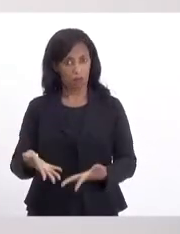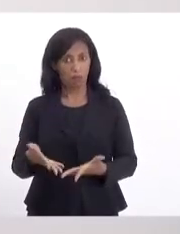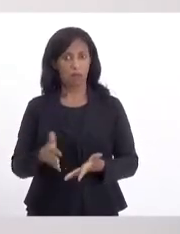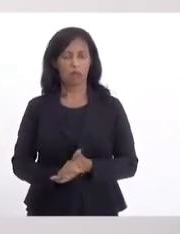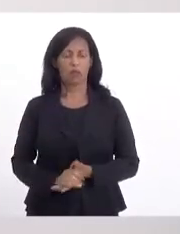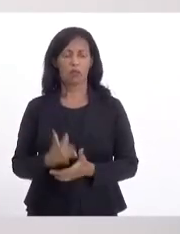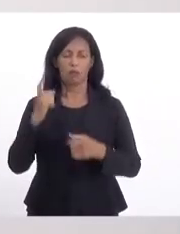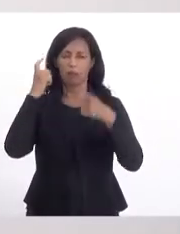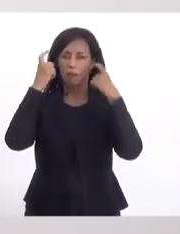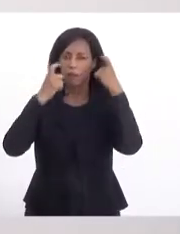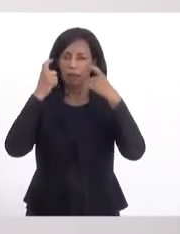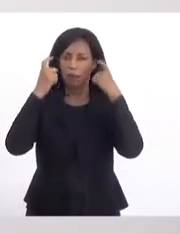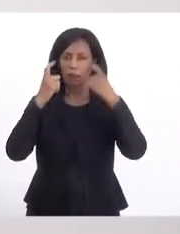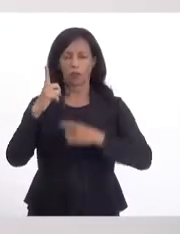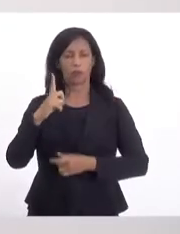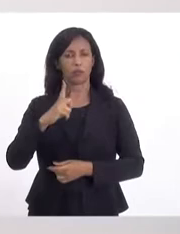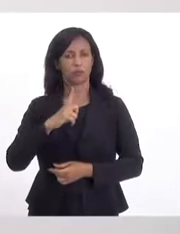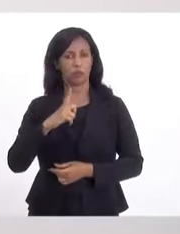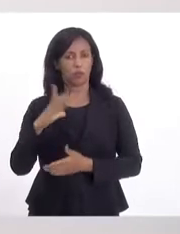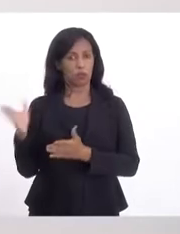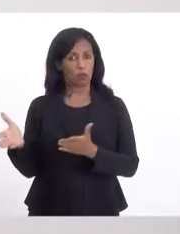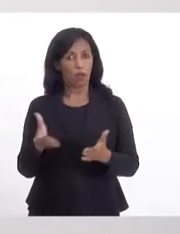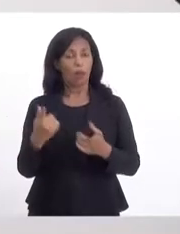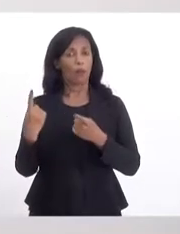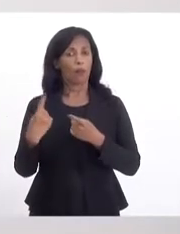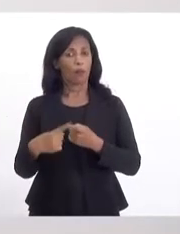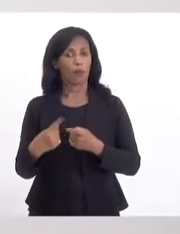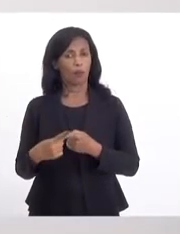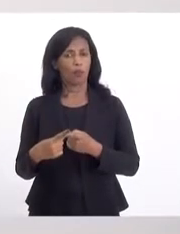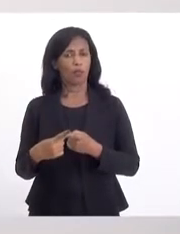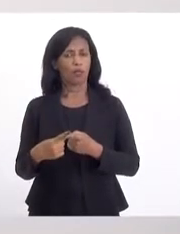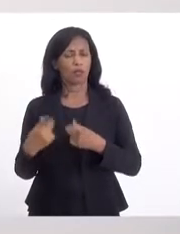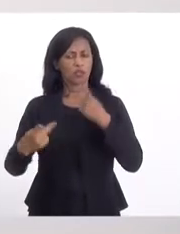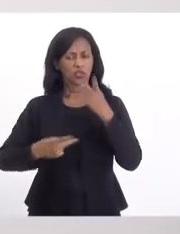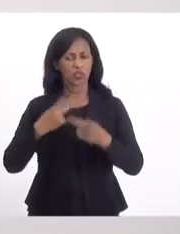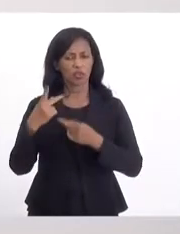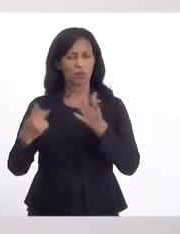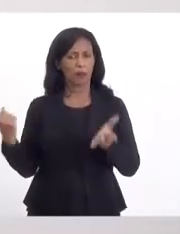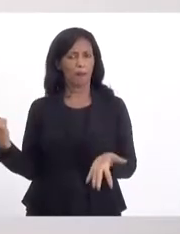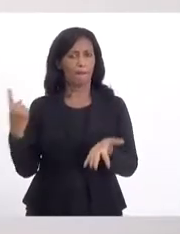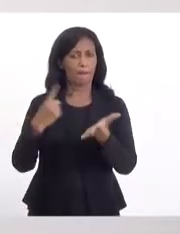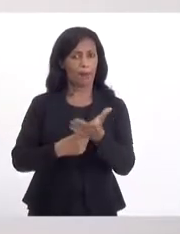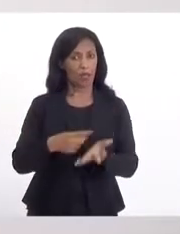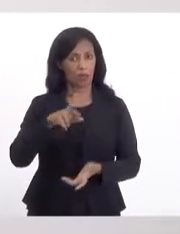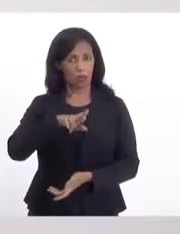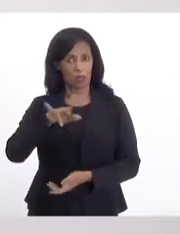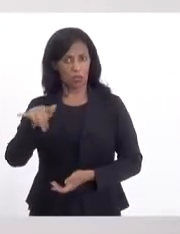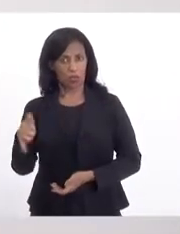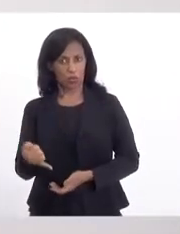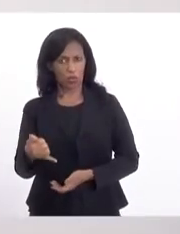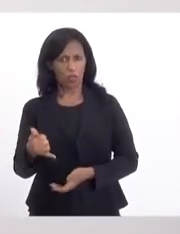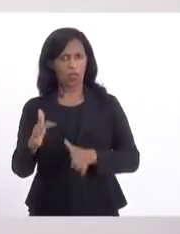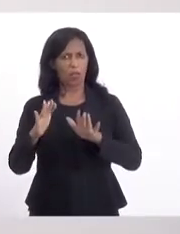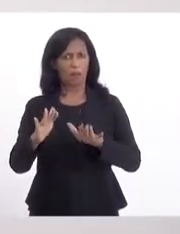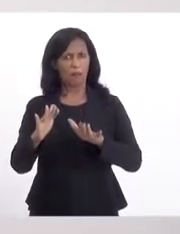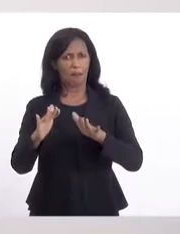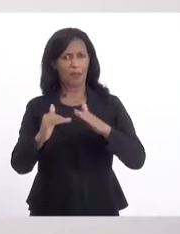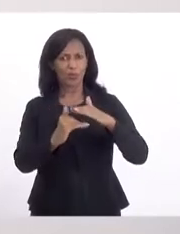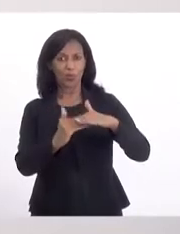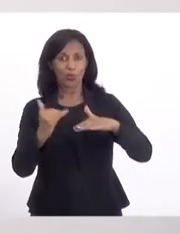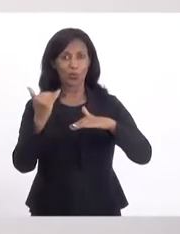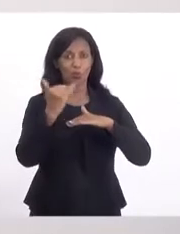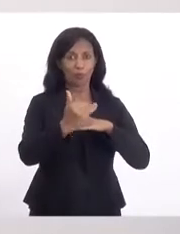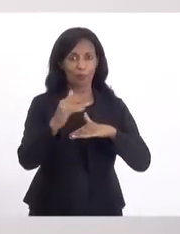essa é uma preocupação que eu estou tendo, porque a gente está falando aqui do Pacto RJ, mas o Supera